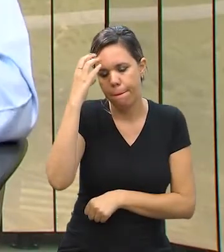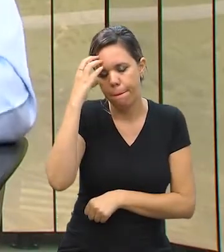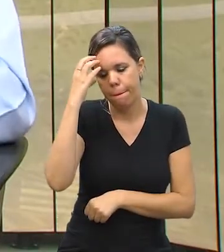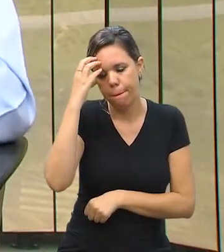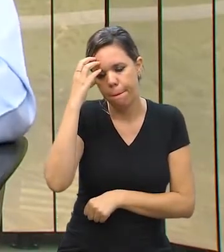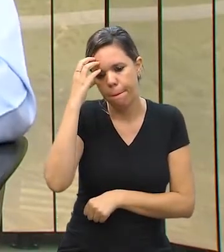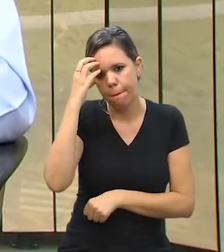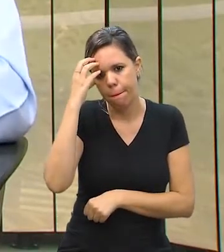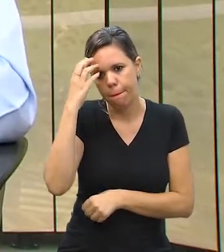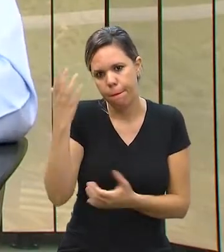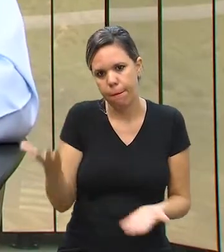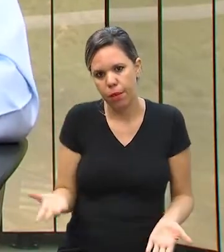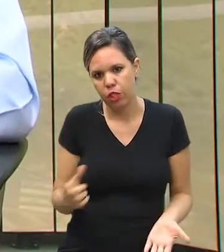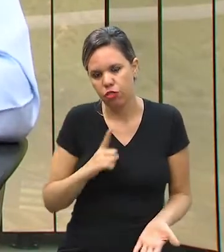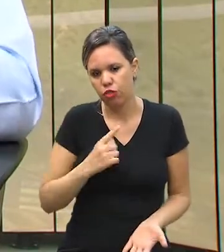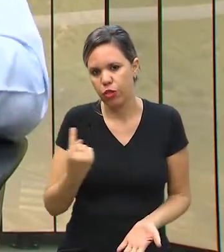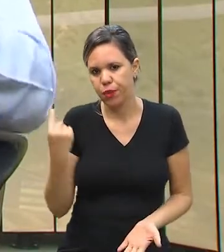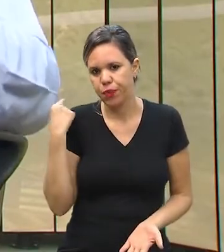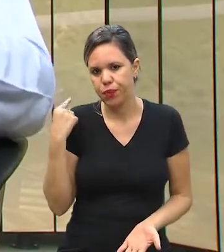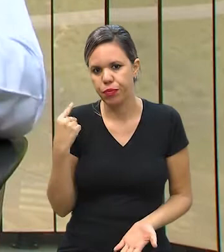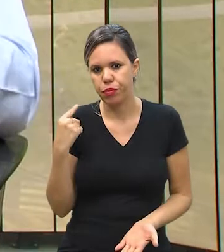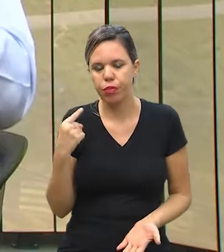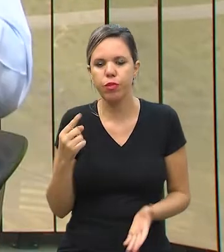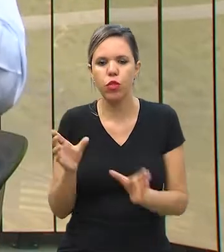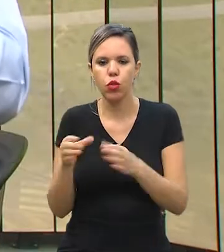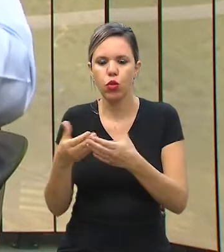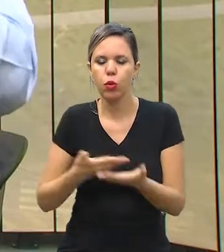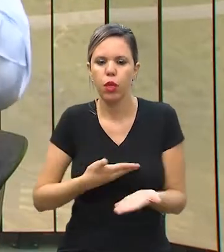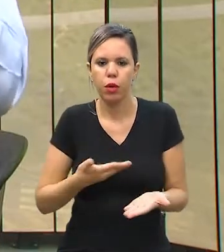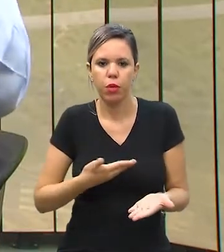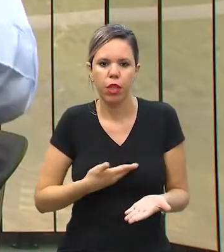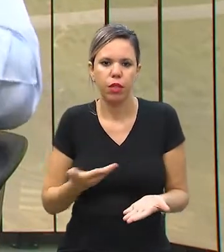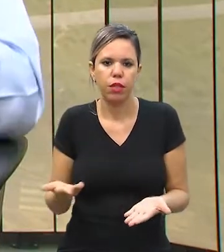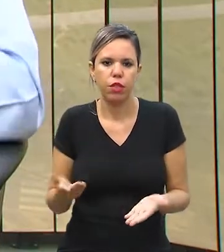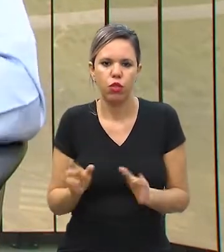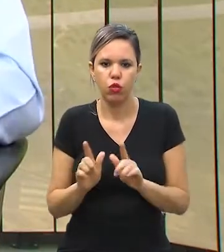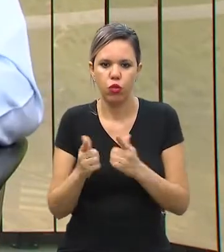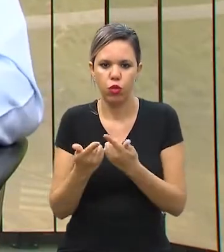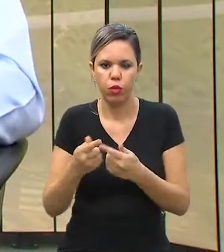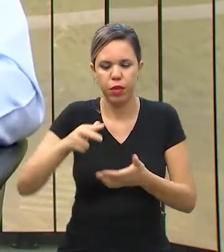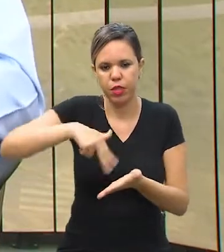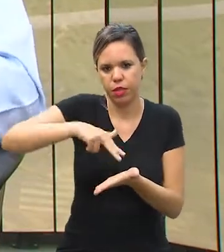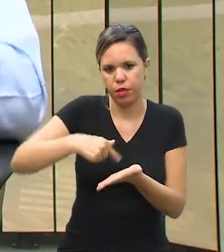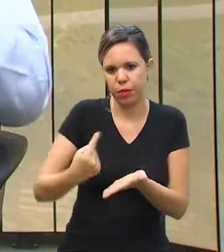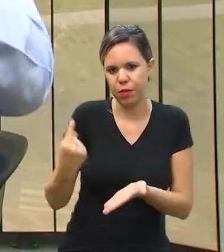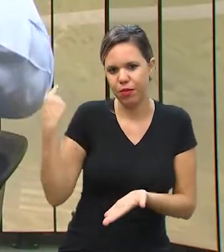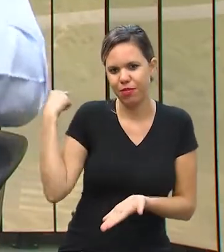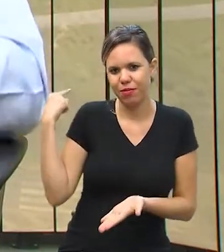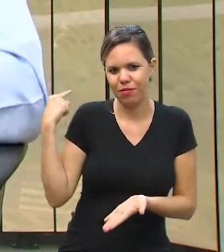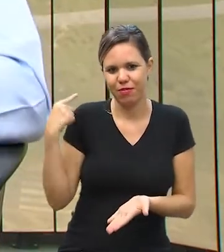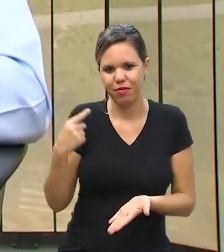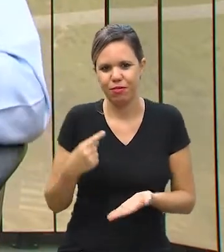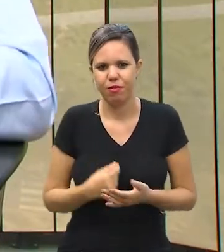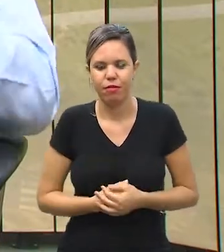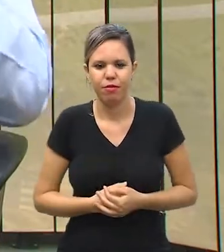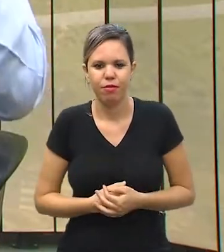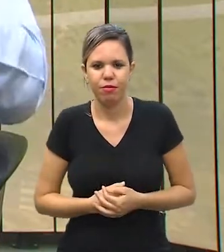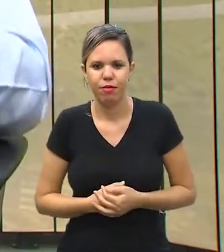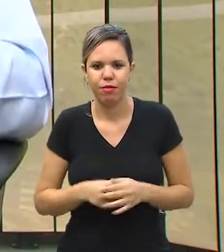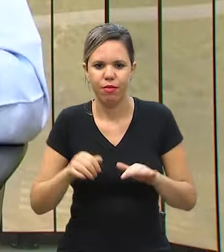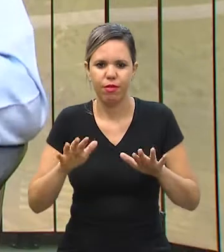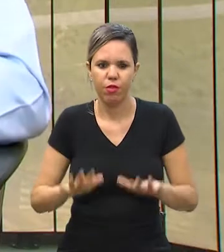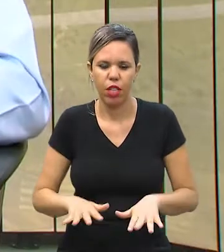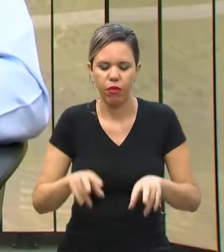que tinham, a gente saía na galerinha, tinha aquele som, que a gente tinha até um grupo de dança na época, né? Ah, é? Acabei ficando